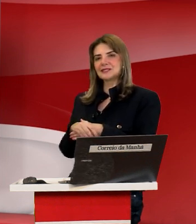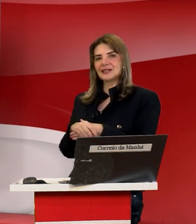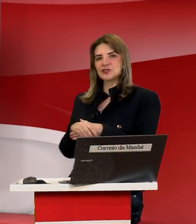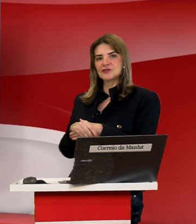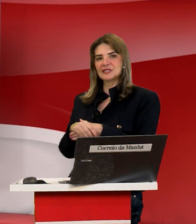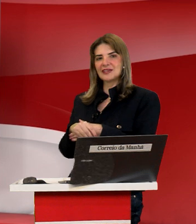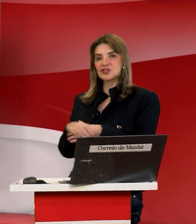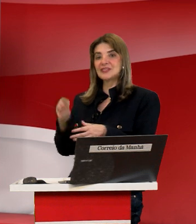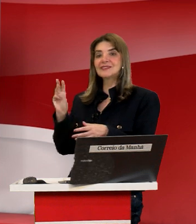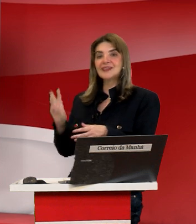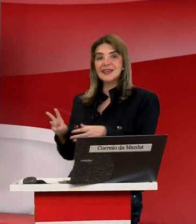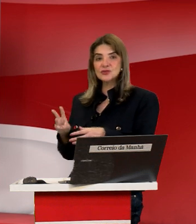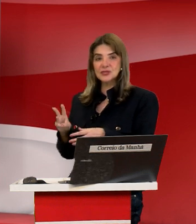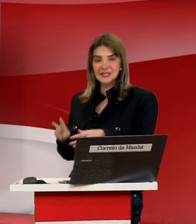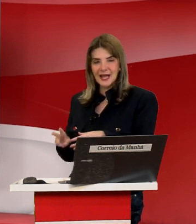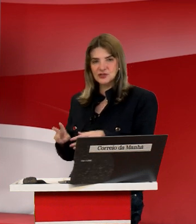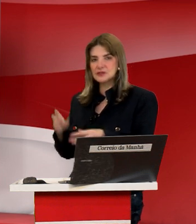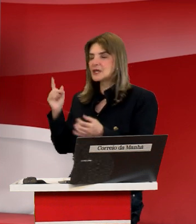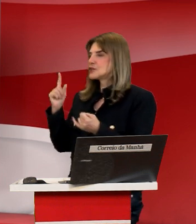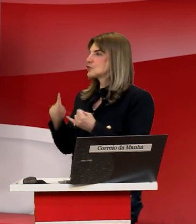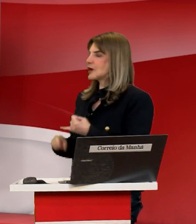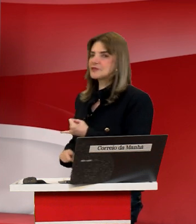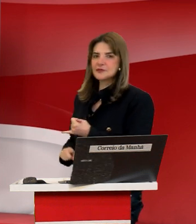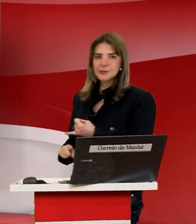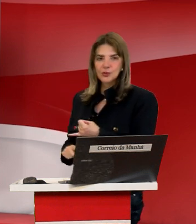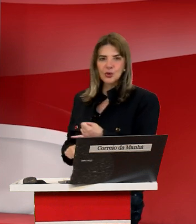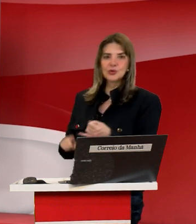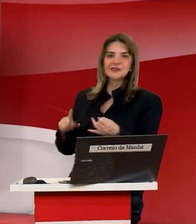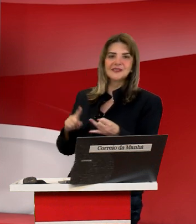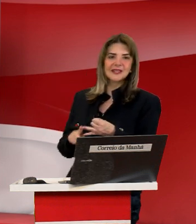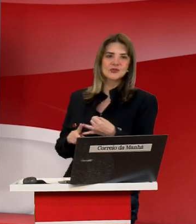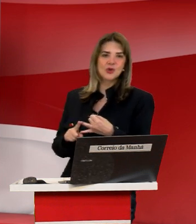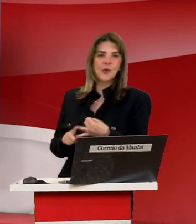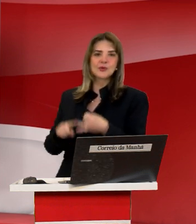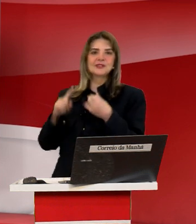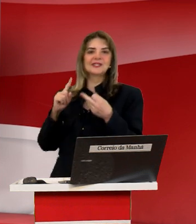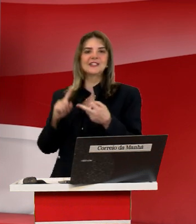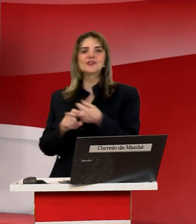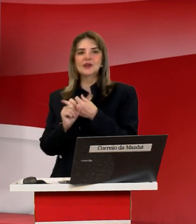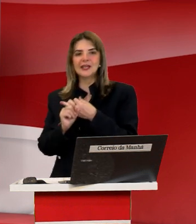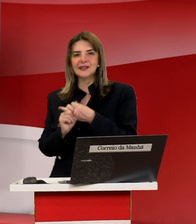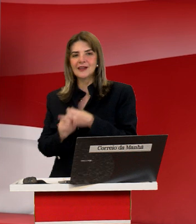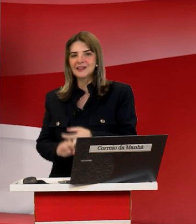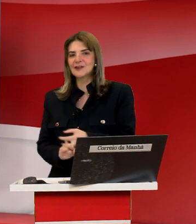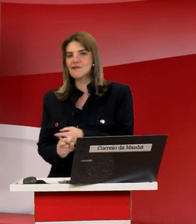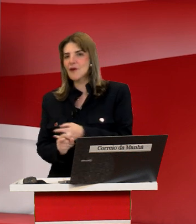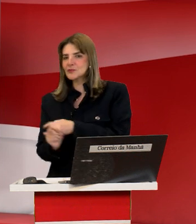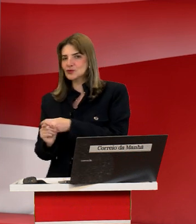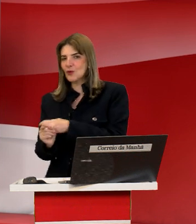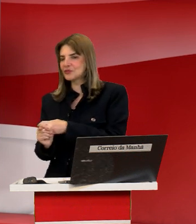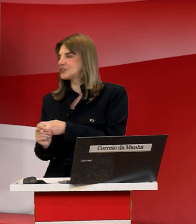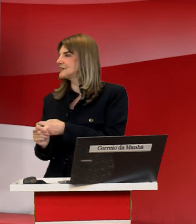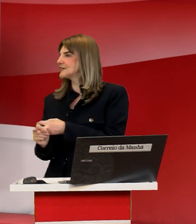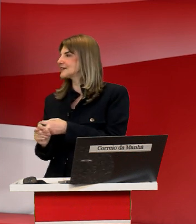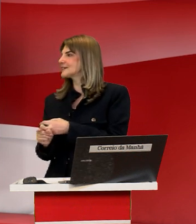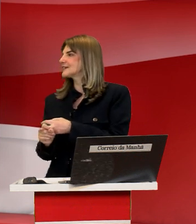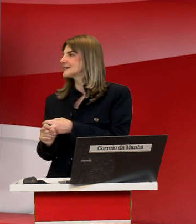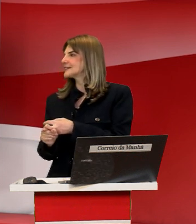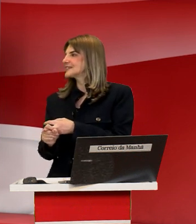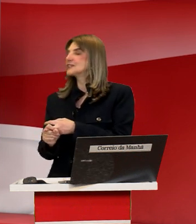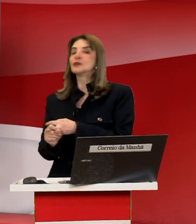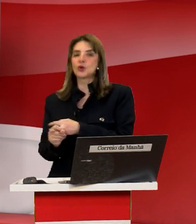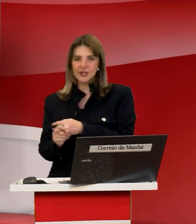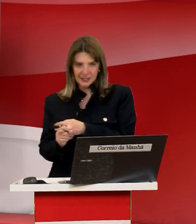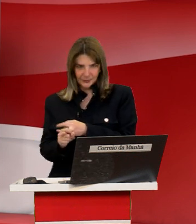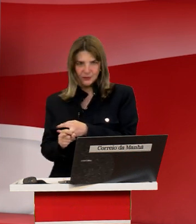disponibilizar atividades em três unidades Nova Friburgo Teresópolis e Nogueira Então vamos conferir Nogueira